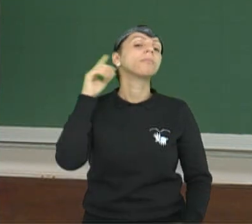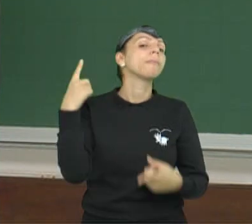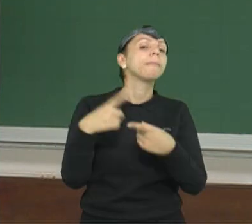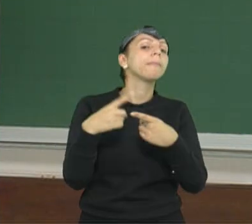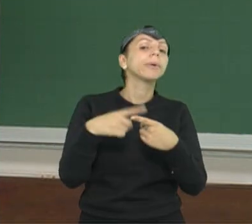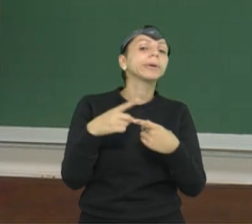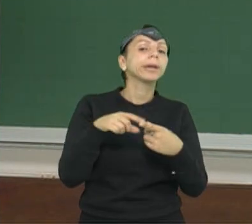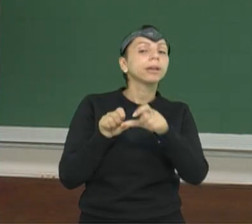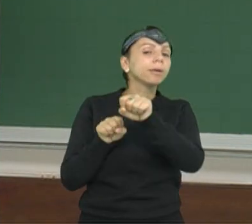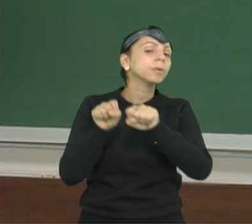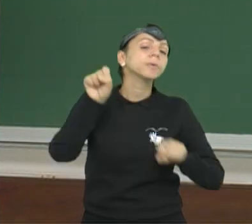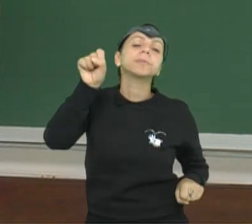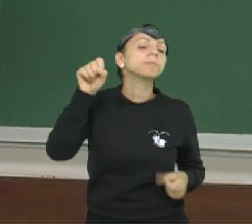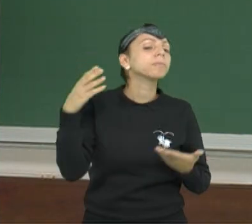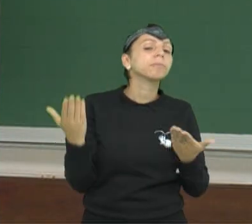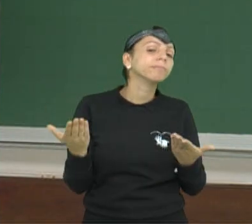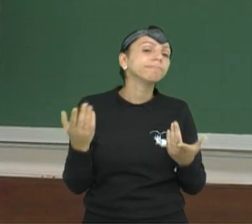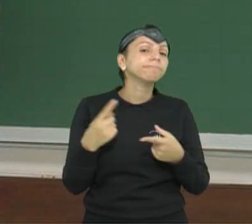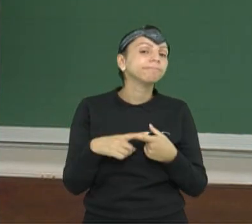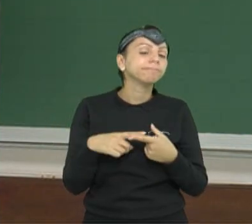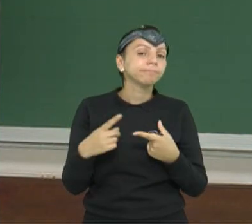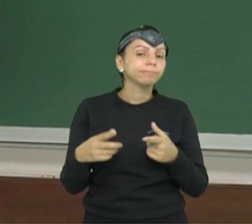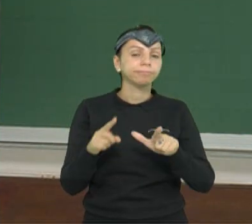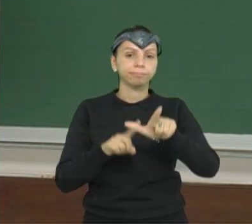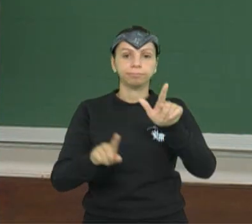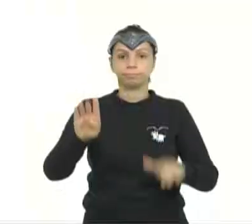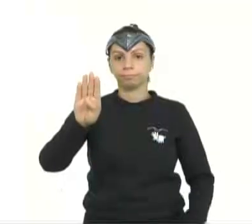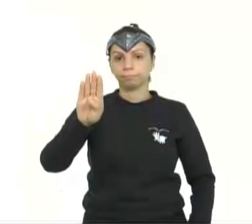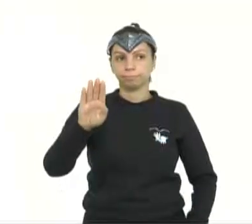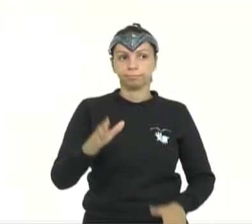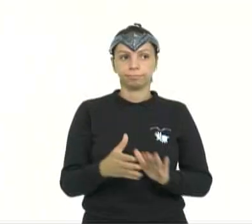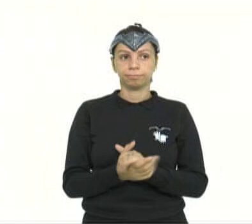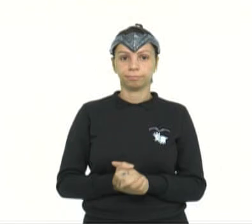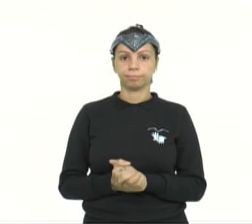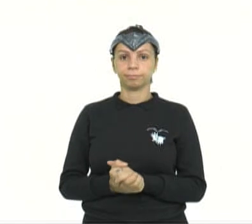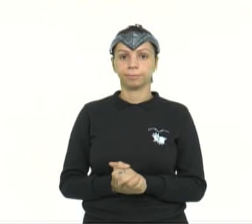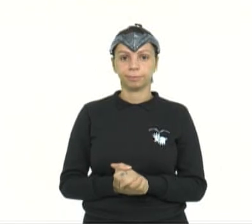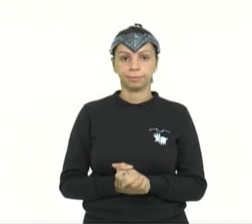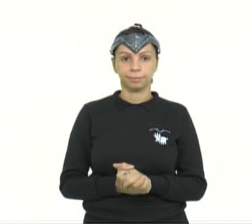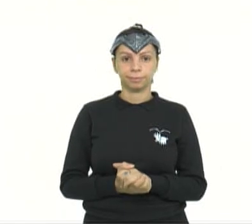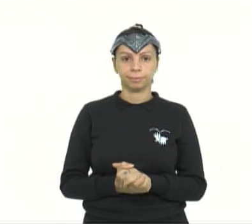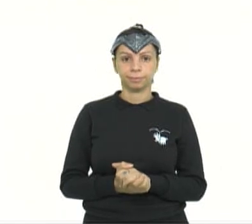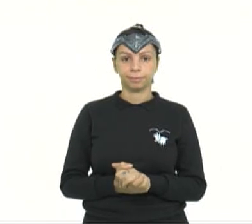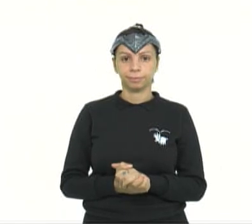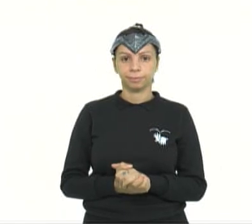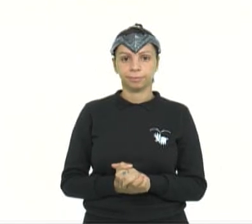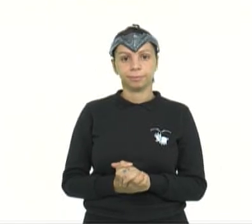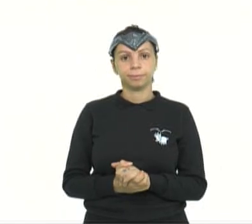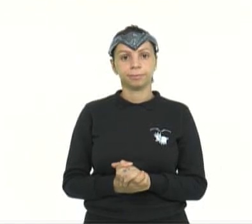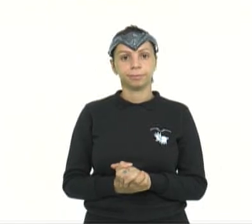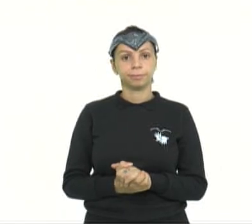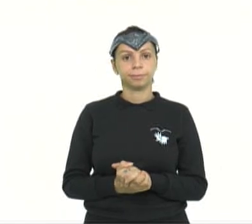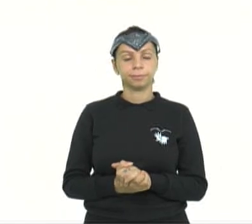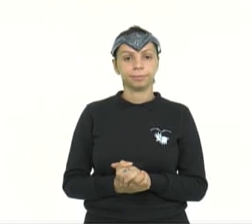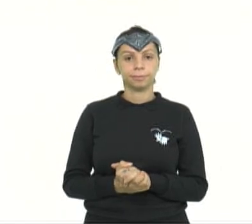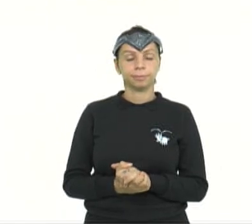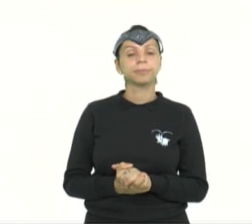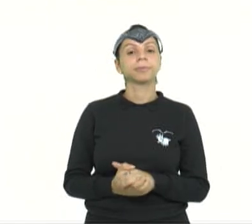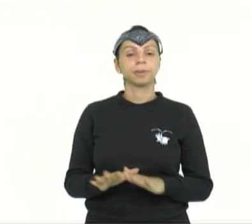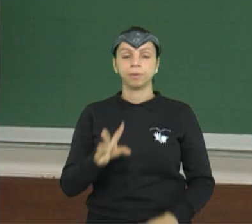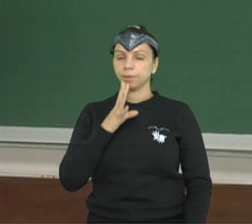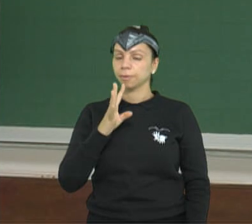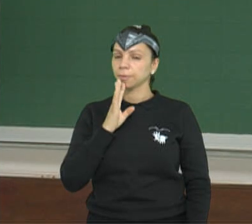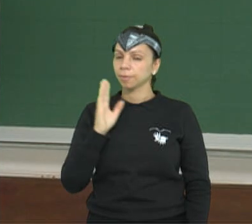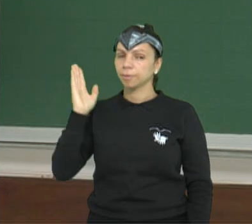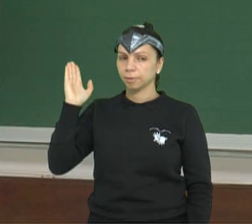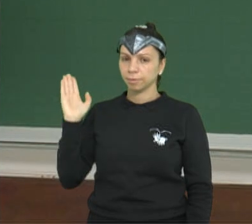ser considerado um super-herói? Letra B. What is Green Arrow's real name? Você já conhece